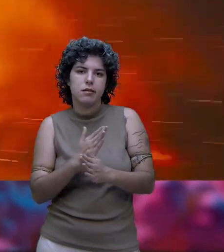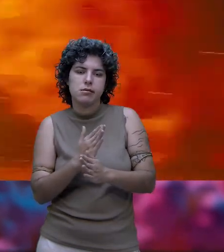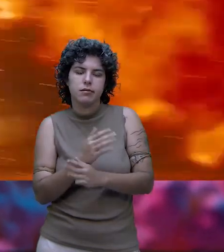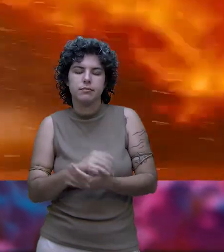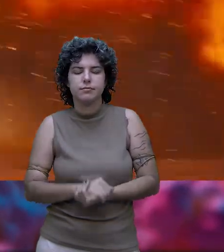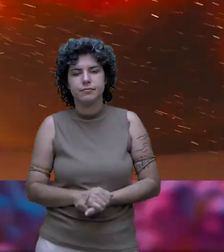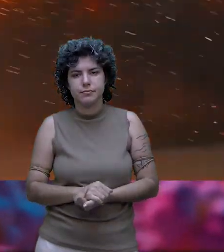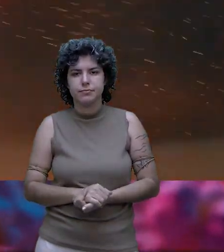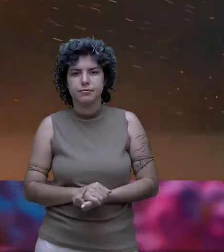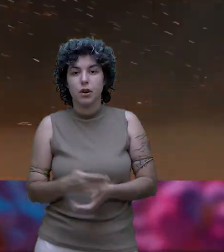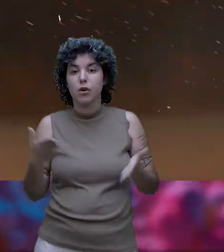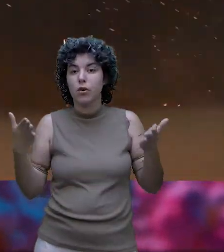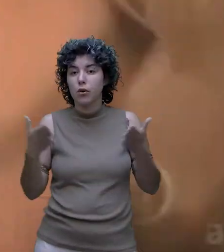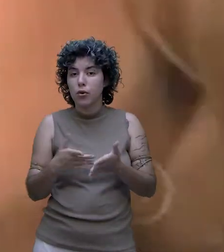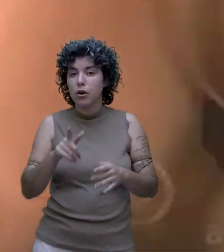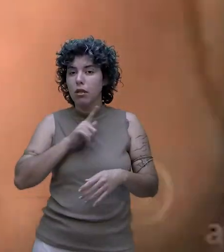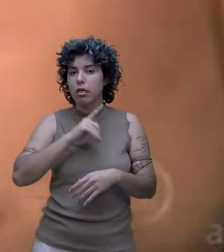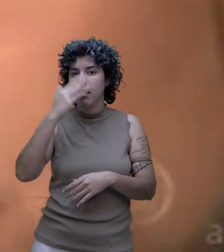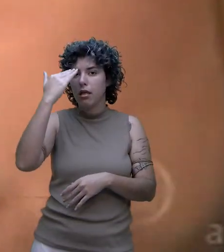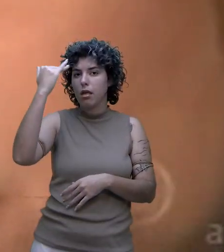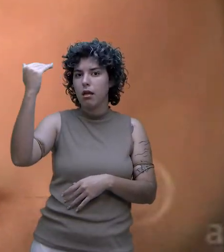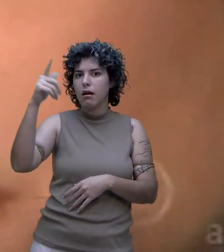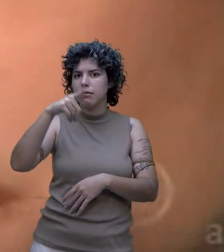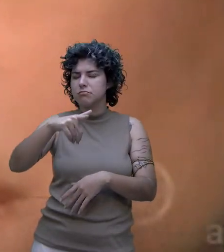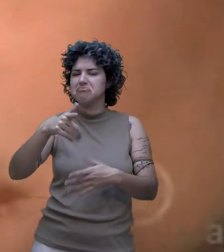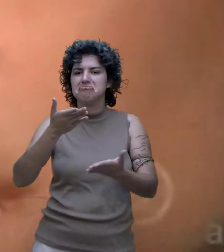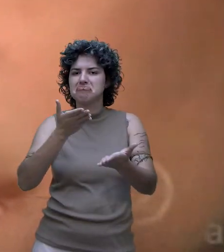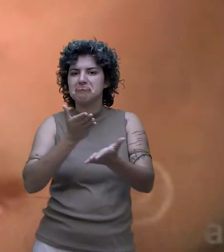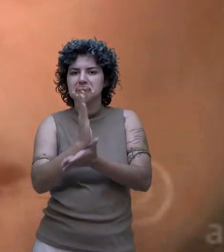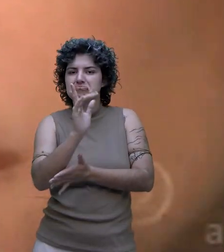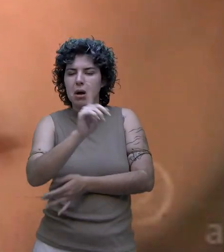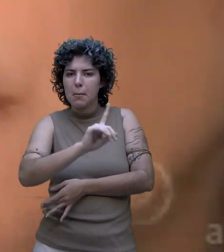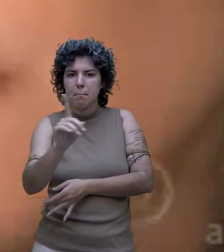não passa nem no primeiro nível?